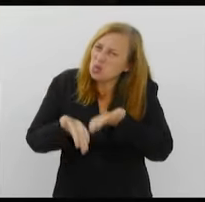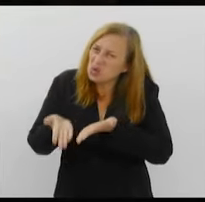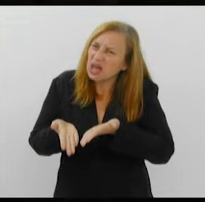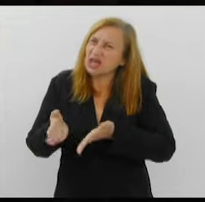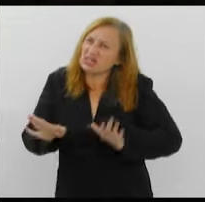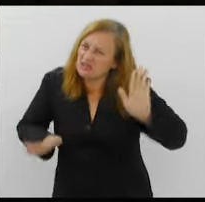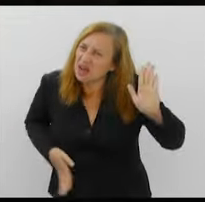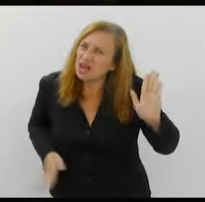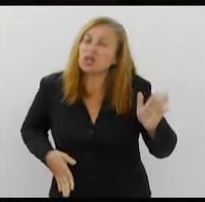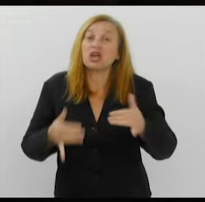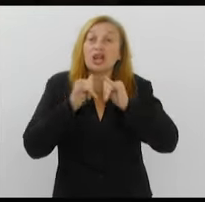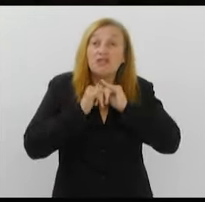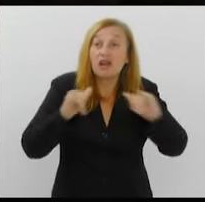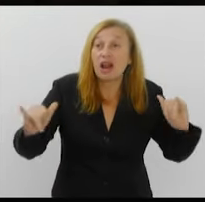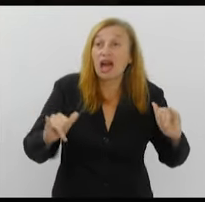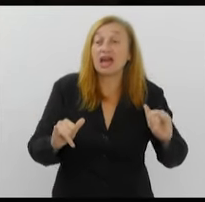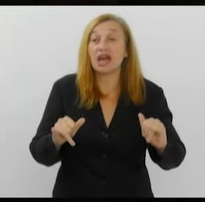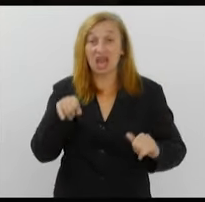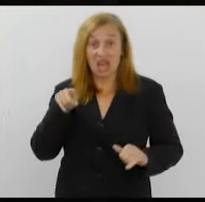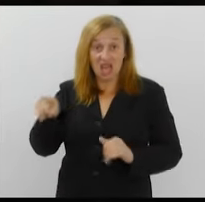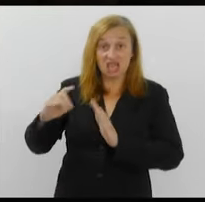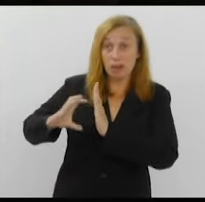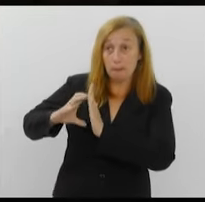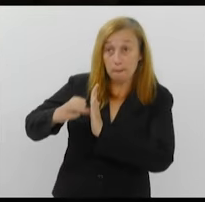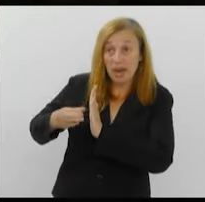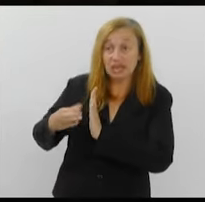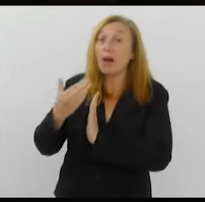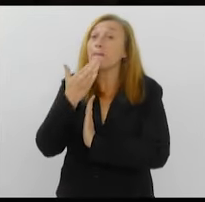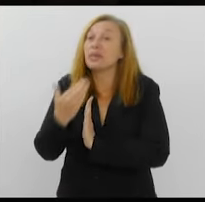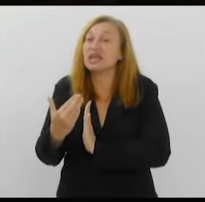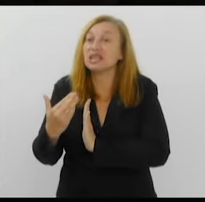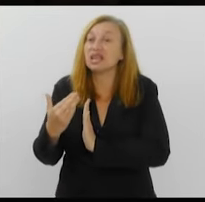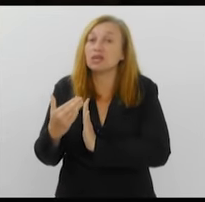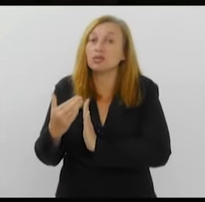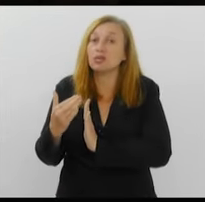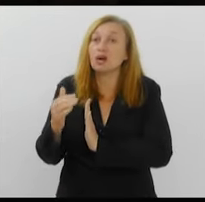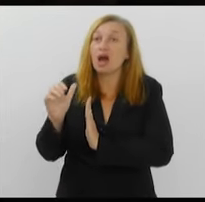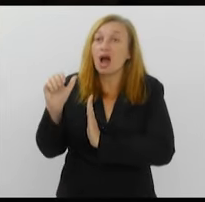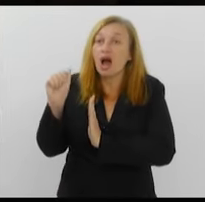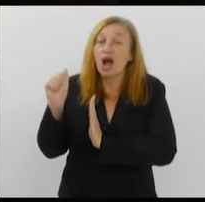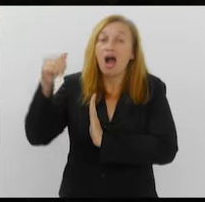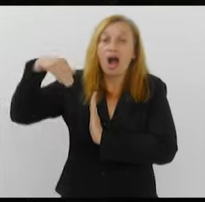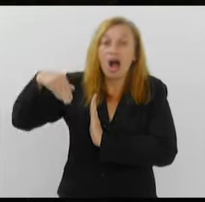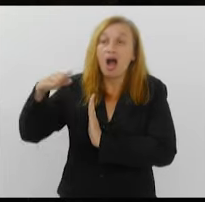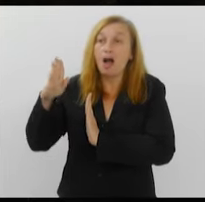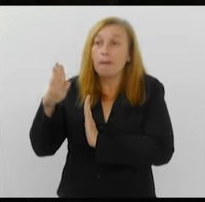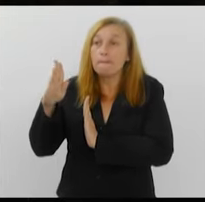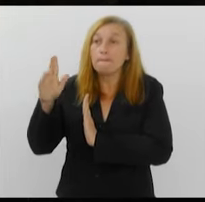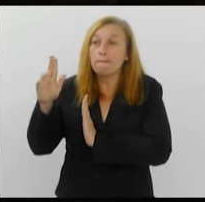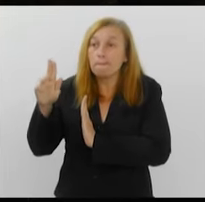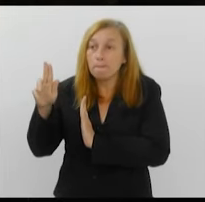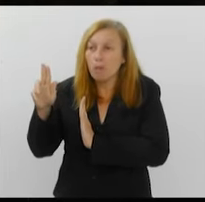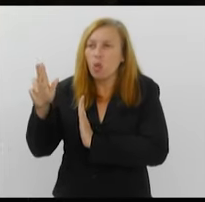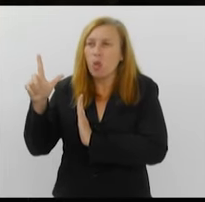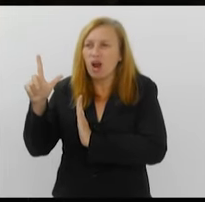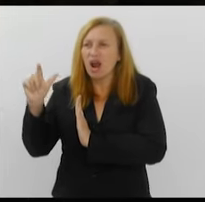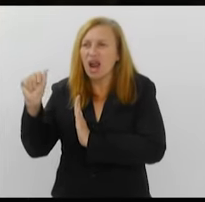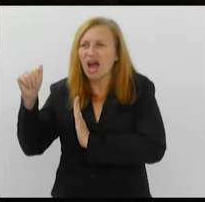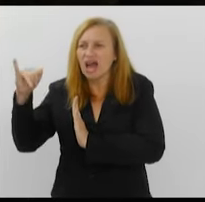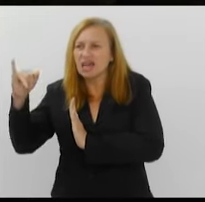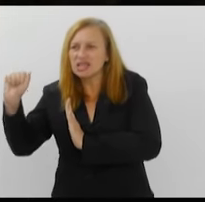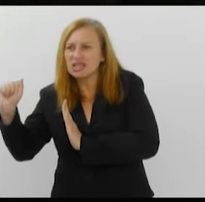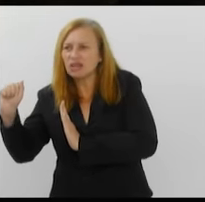bem do Rio de Janeiro, esse partido está pedindo ambulância para que a ambulância acompanhe nas